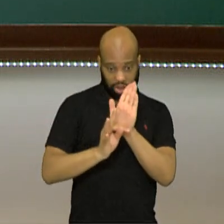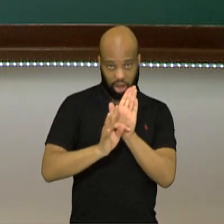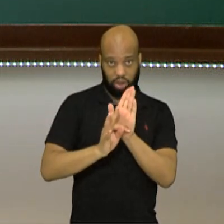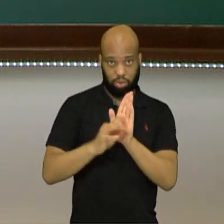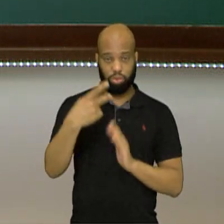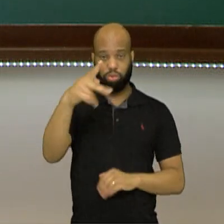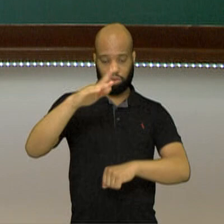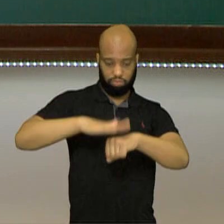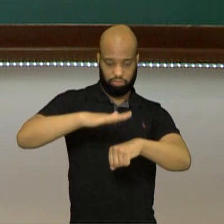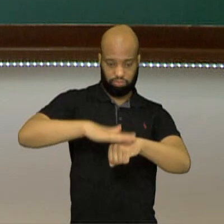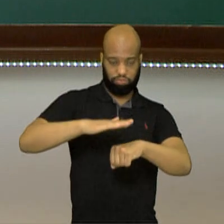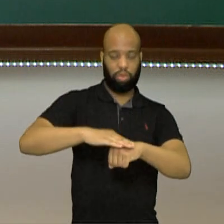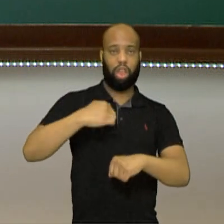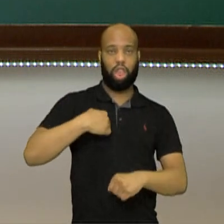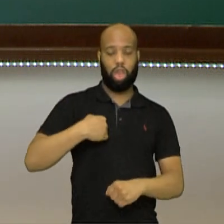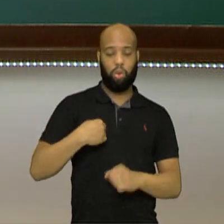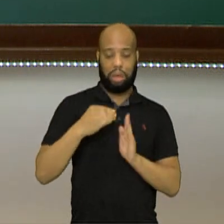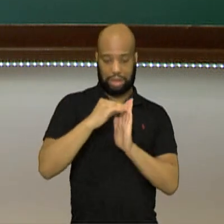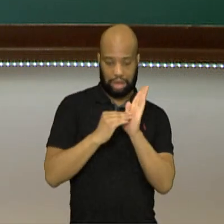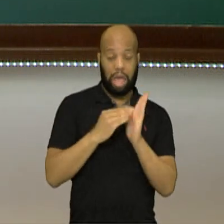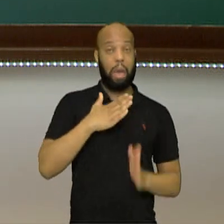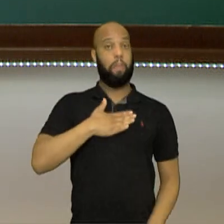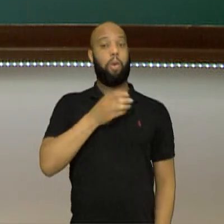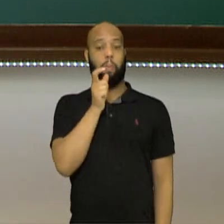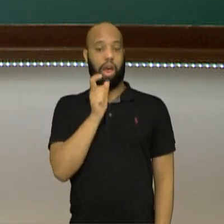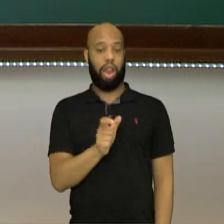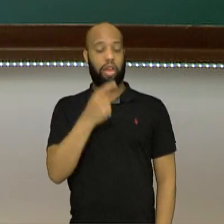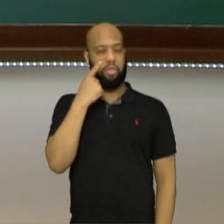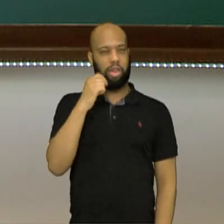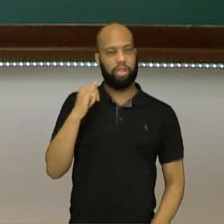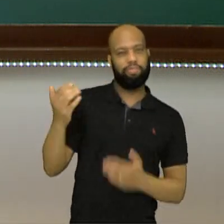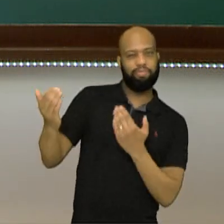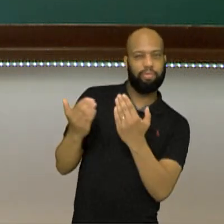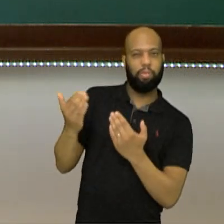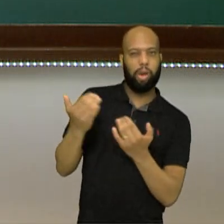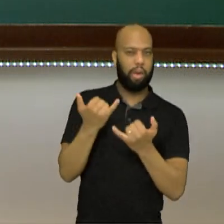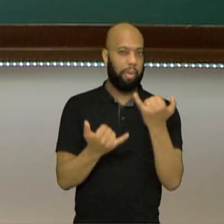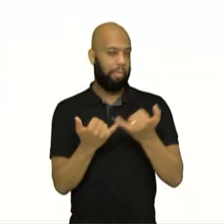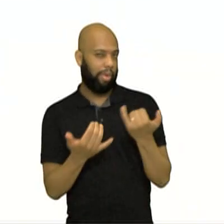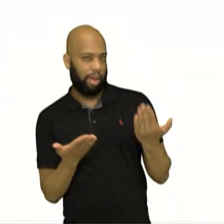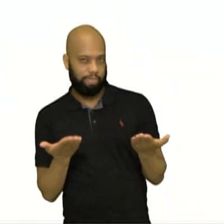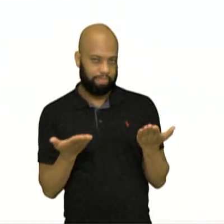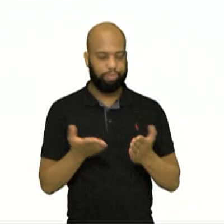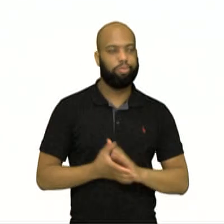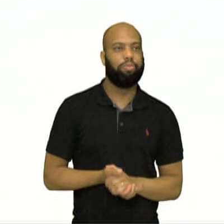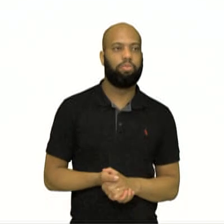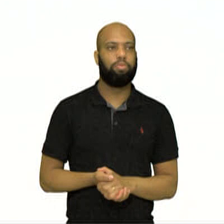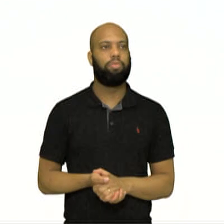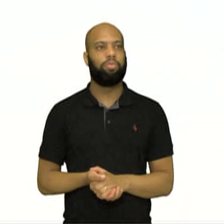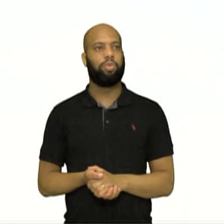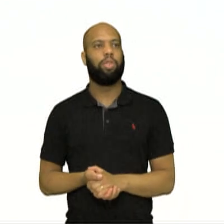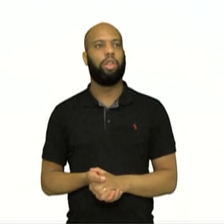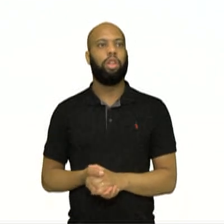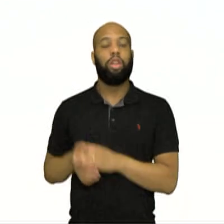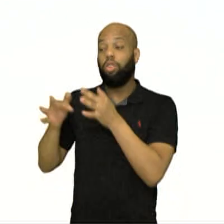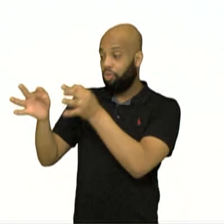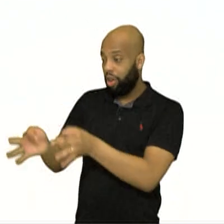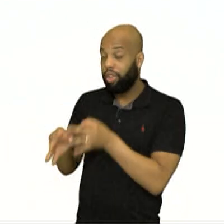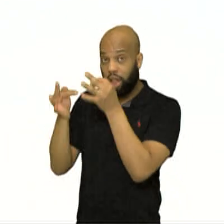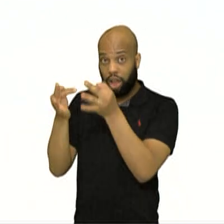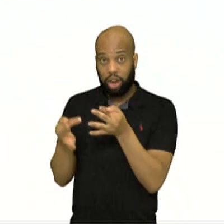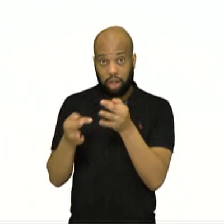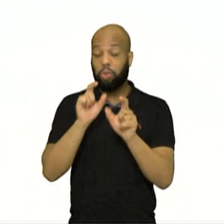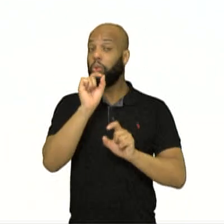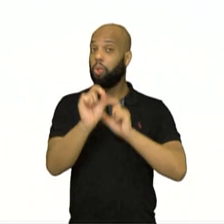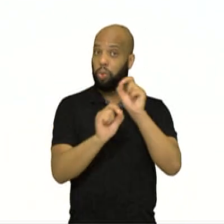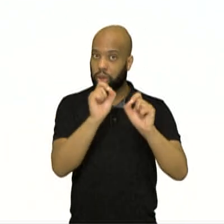de vocês, né? Aqui eu coloquei com as minhas, então vamos ver quais foram as palavras que o professor escolheu. Então, o feudalismo ele é um